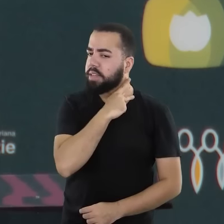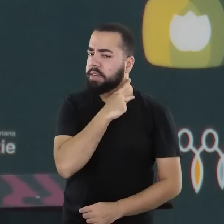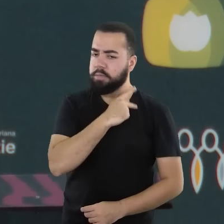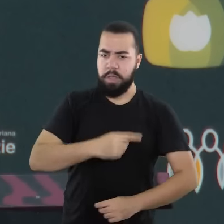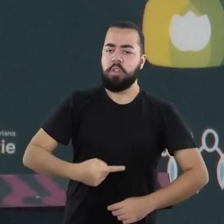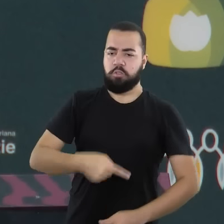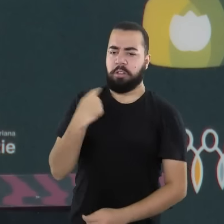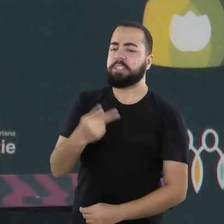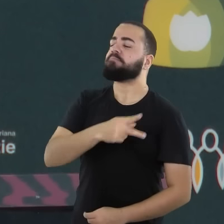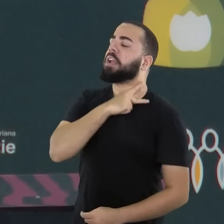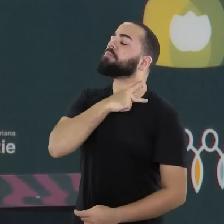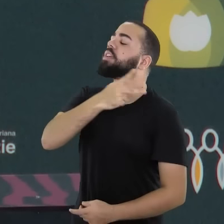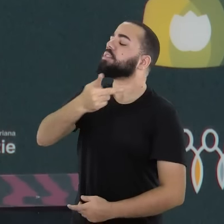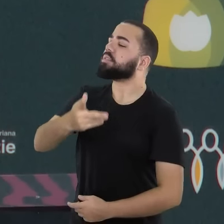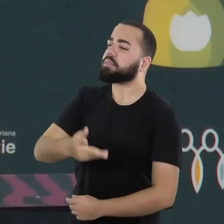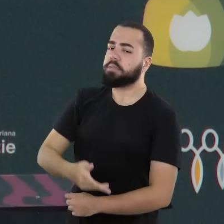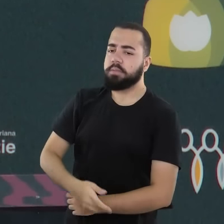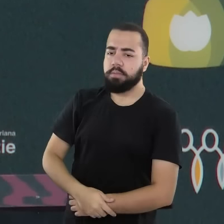reformados.